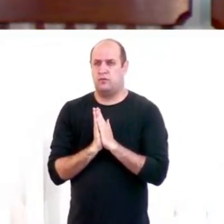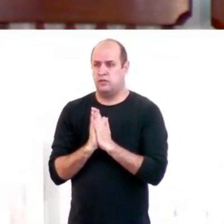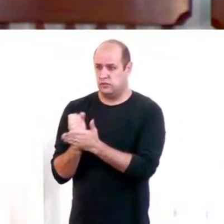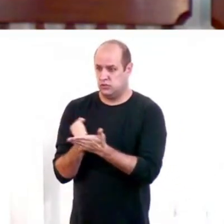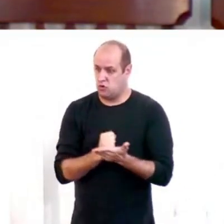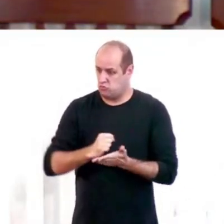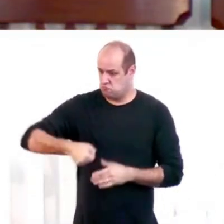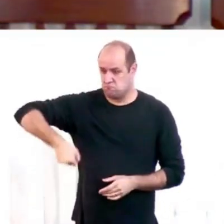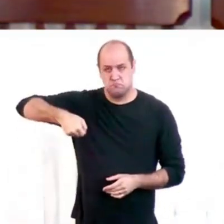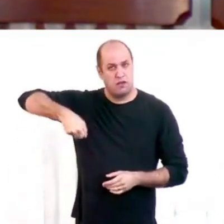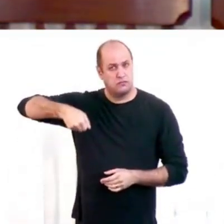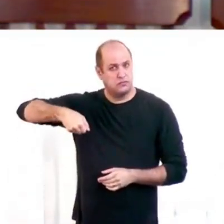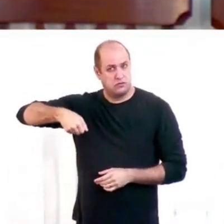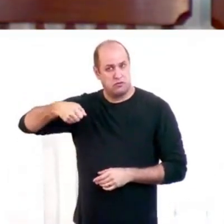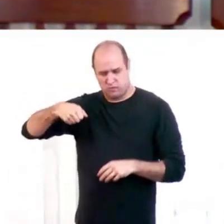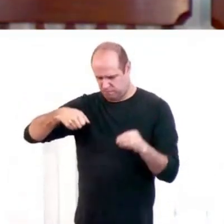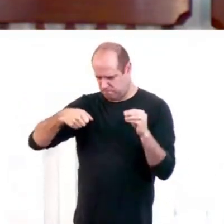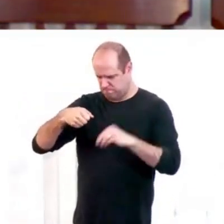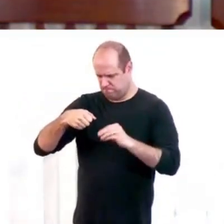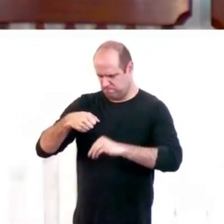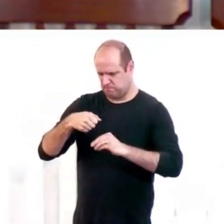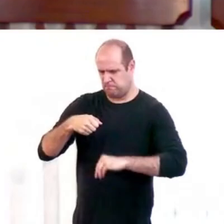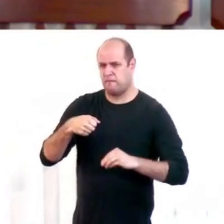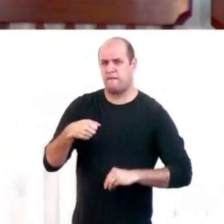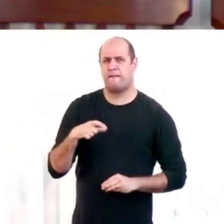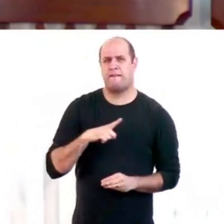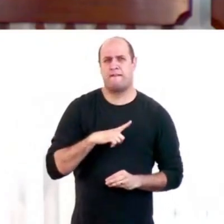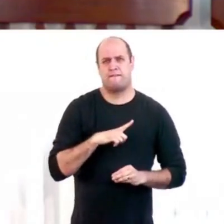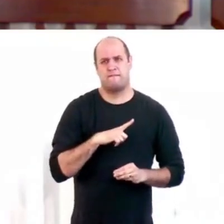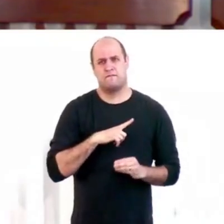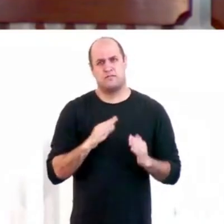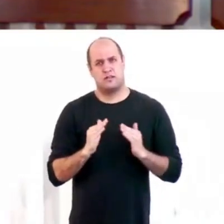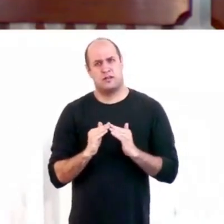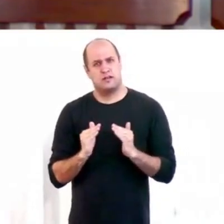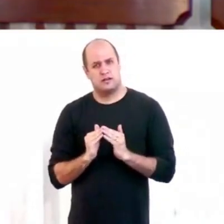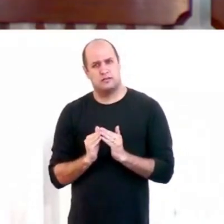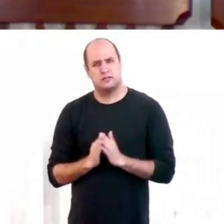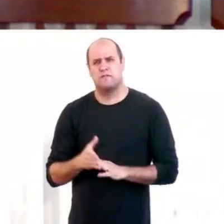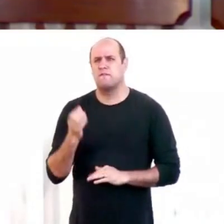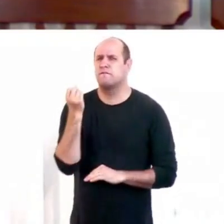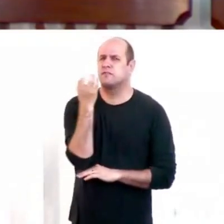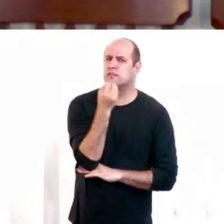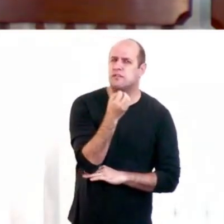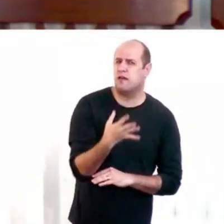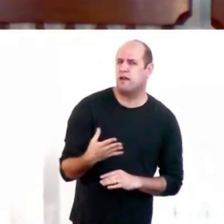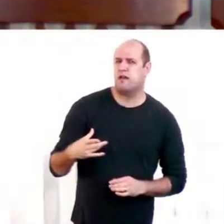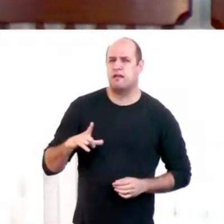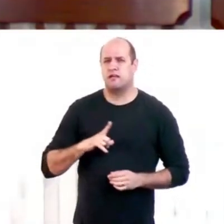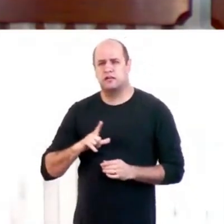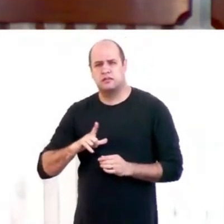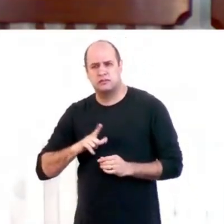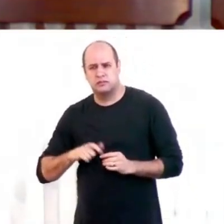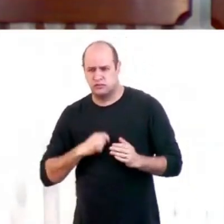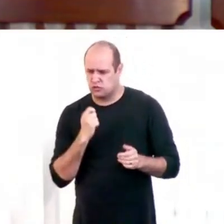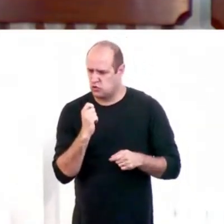sacola com vários ídolos que eles tinham em casa. Durante viagens que fizeram, foram